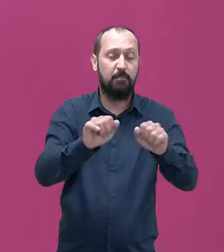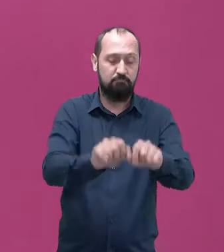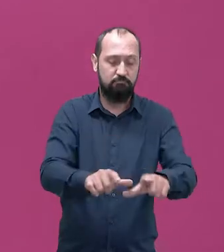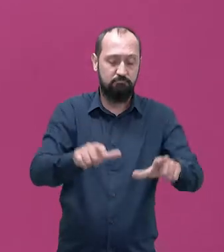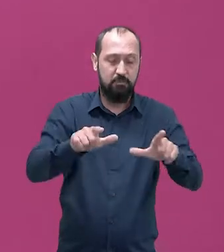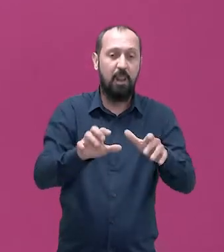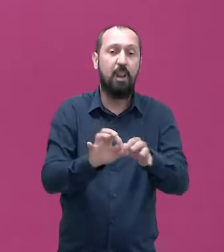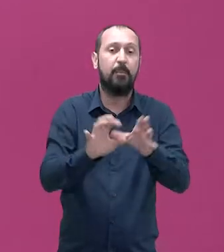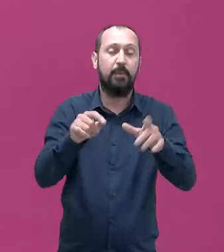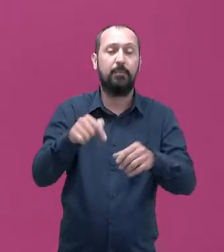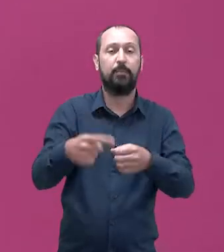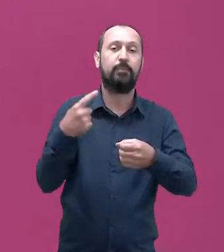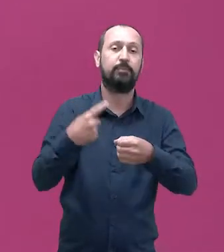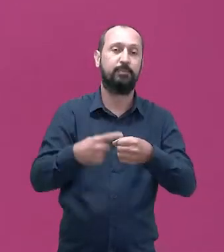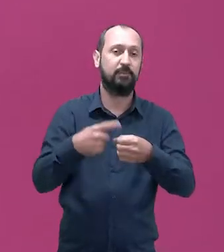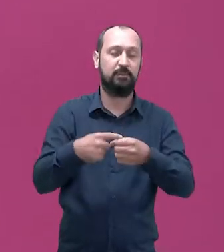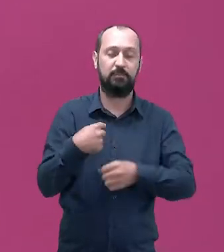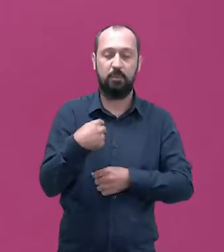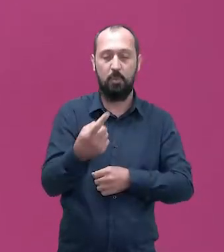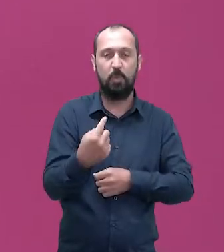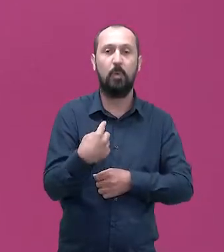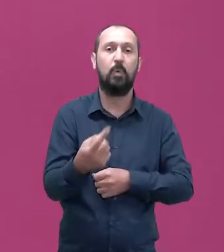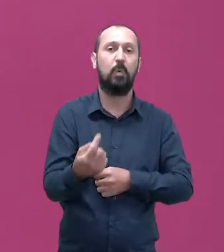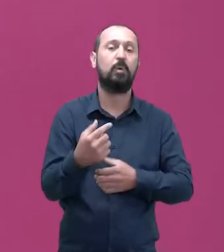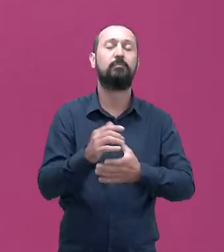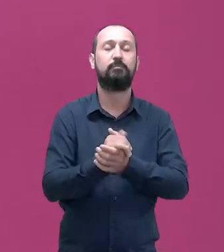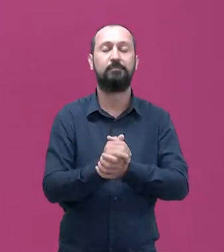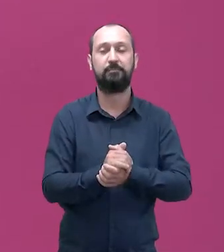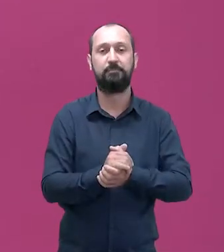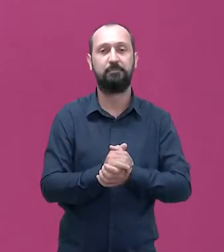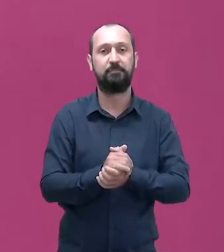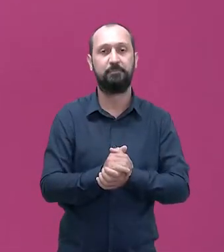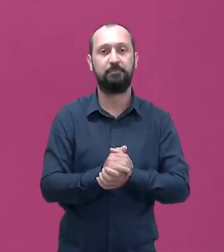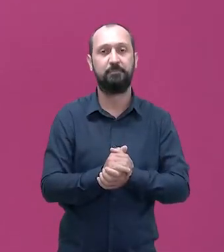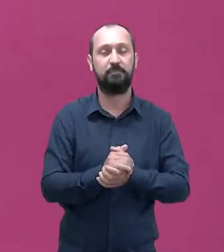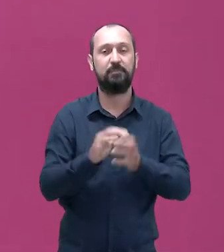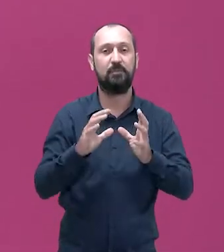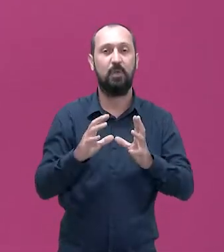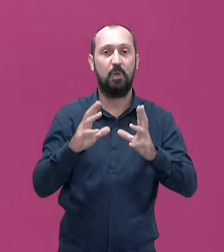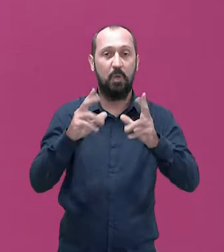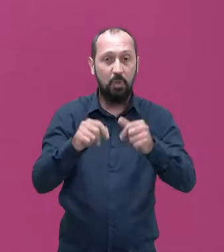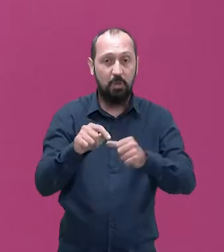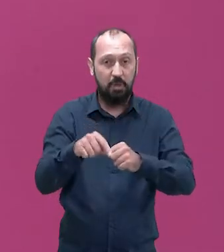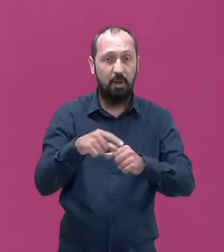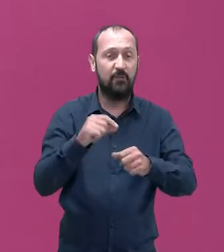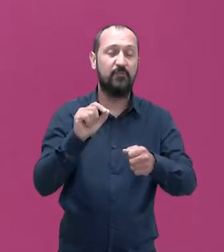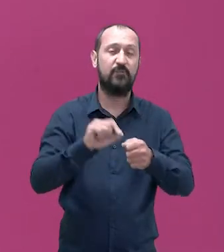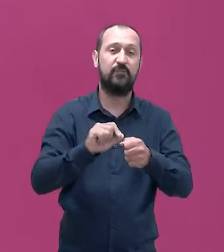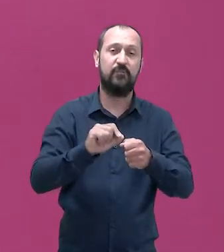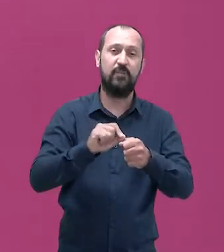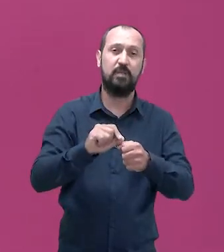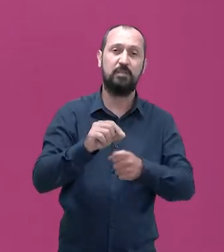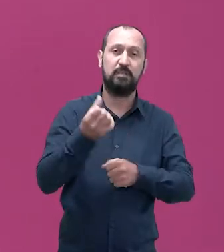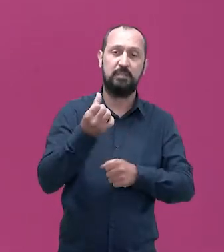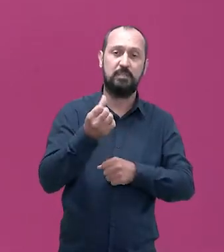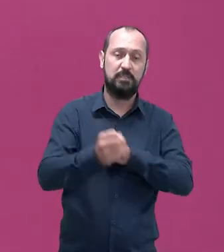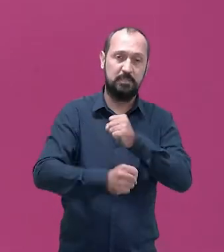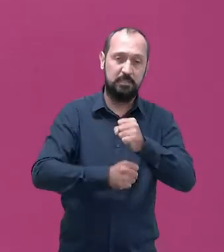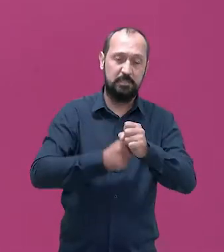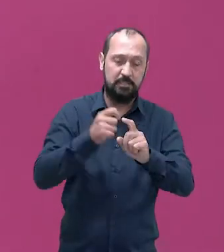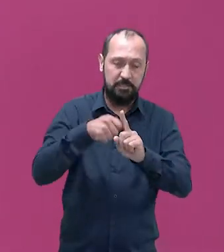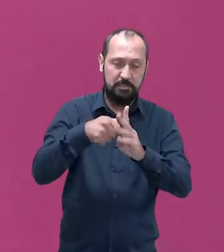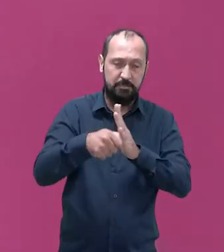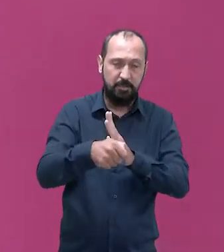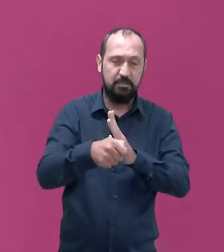você trafegar dentro do município. E esse procedimento, todo esse procedimento, ele é feito de 6 em